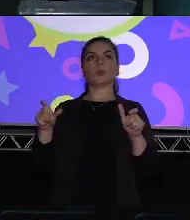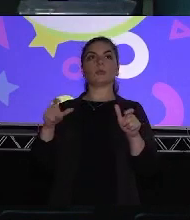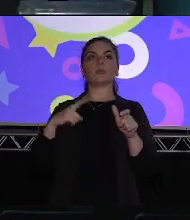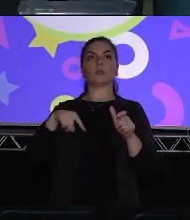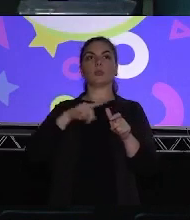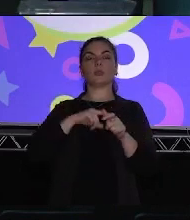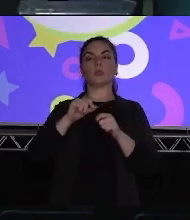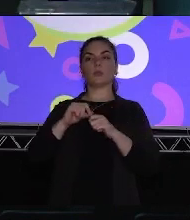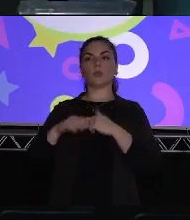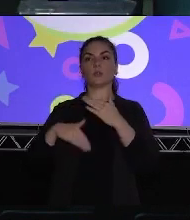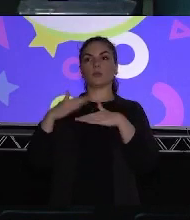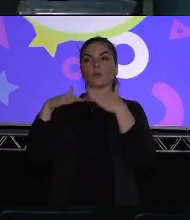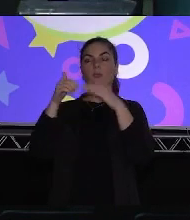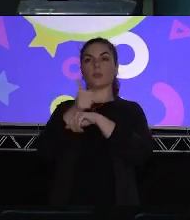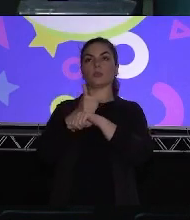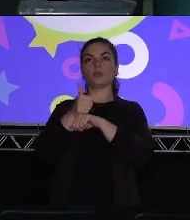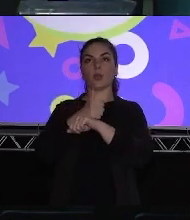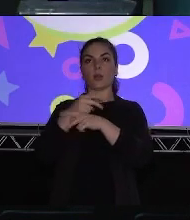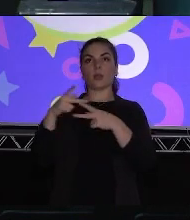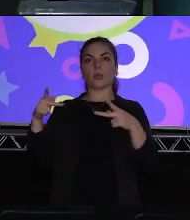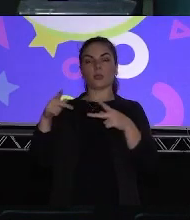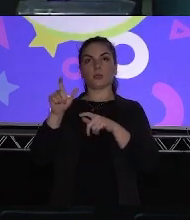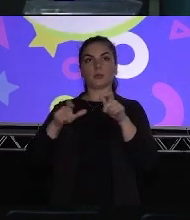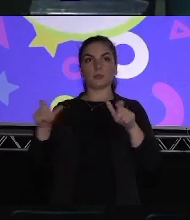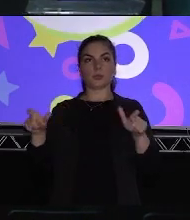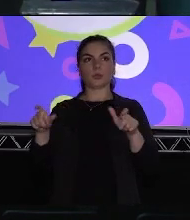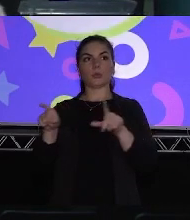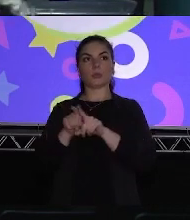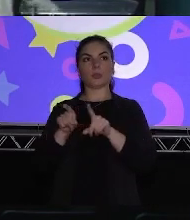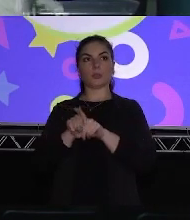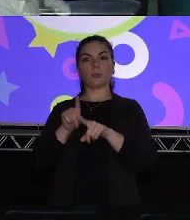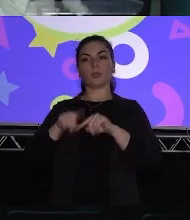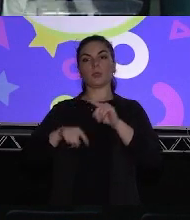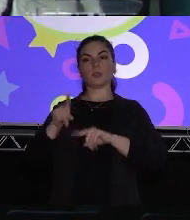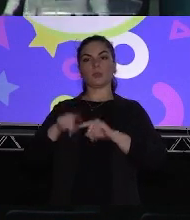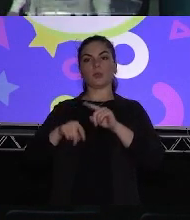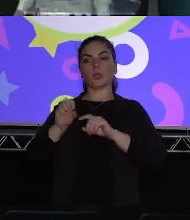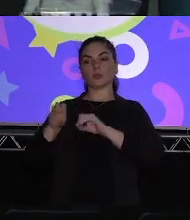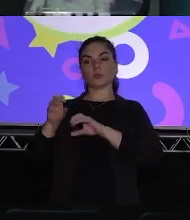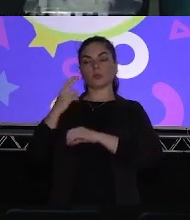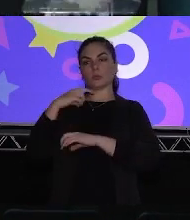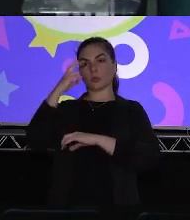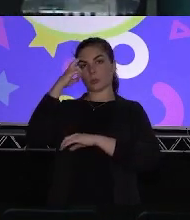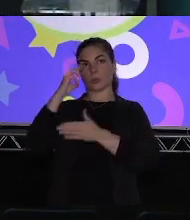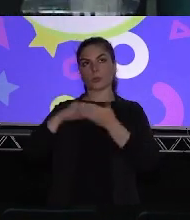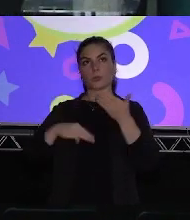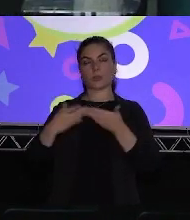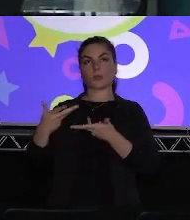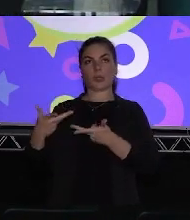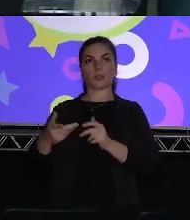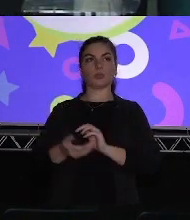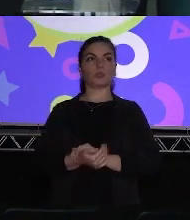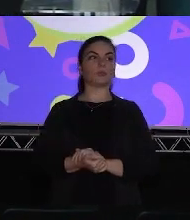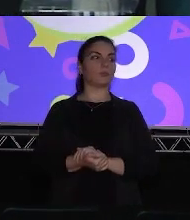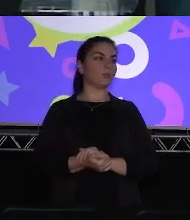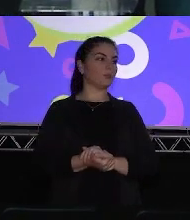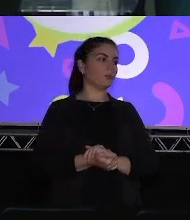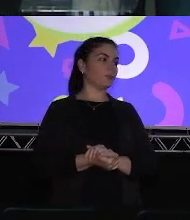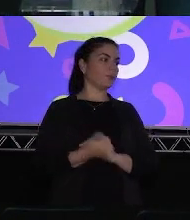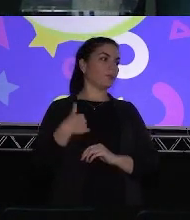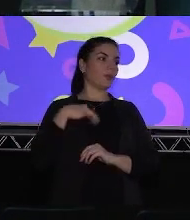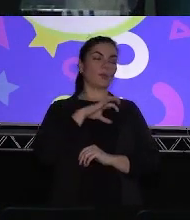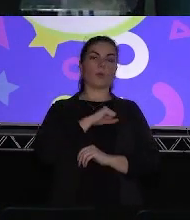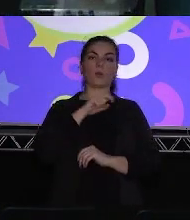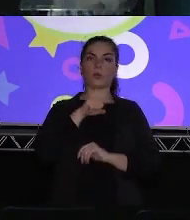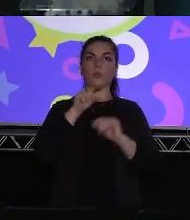o desenvolvimento de carreira dessas pessoas e dá continuidade na cultura técnica e ágil. Eu adoro esse